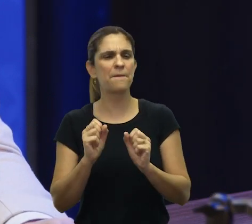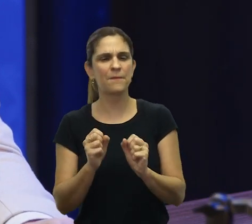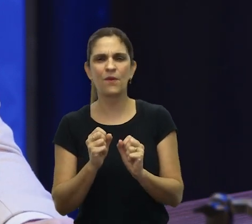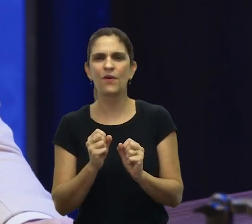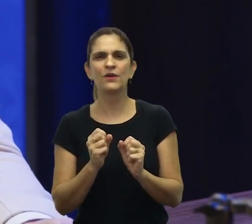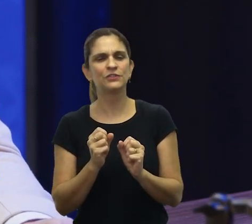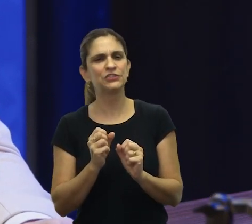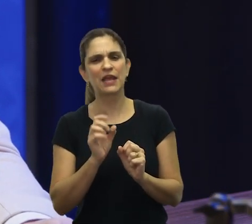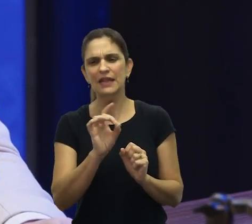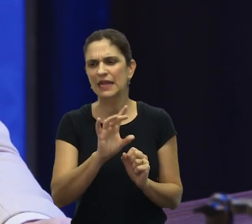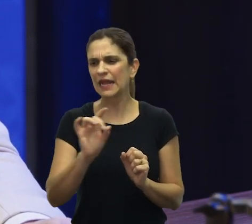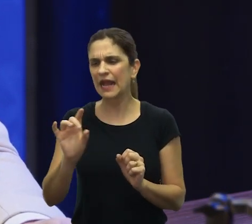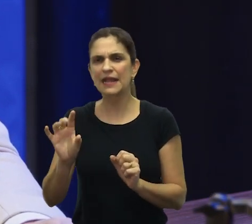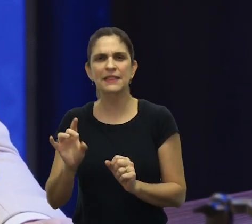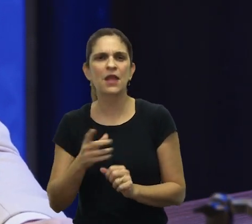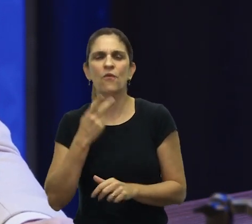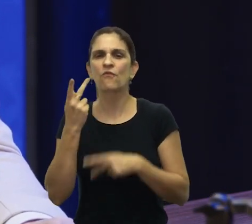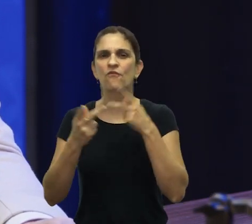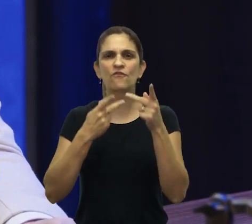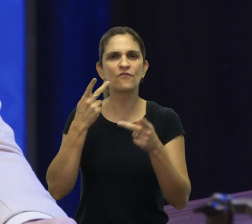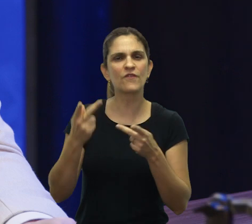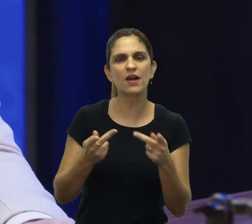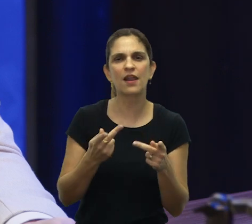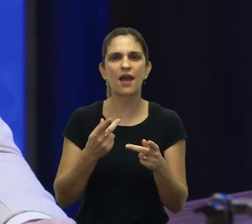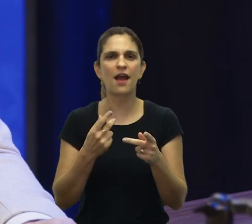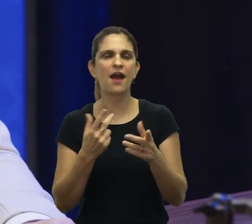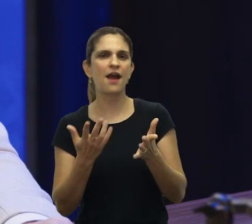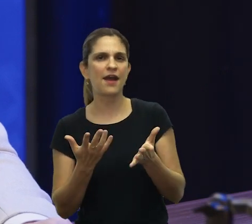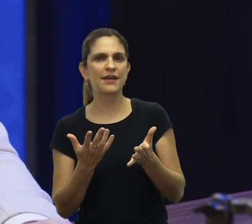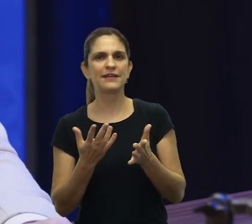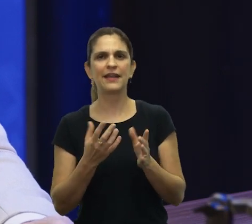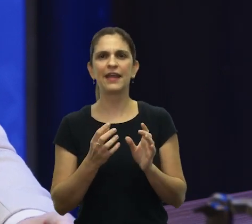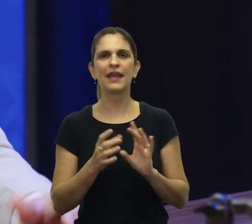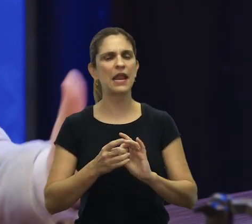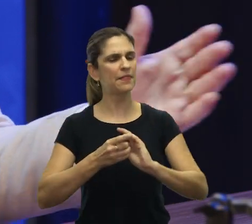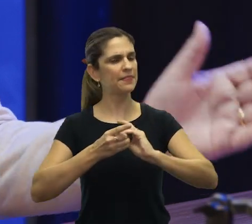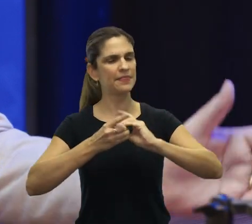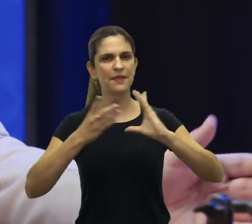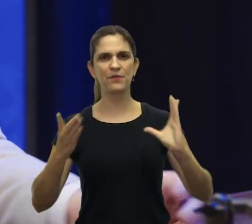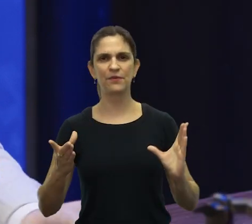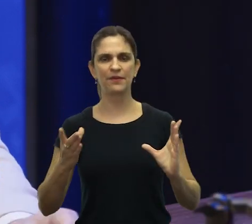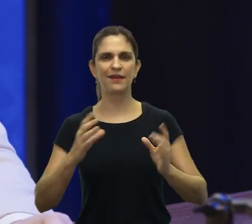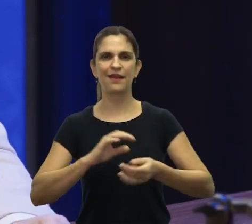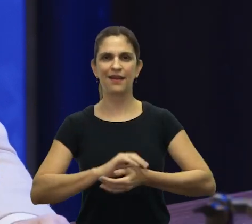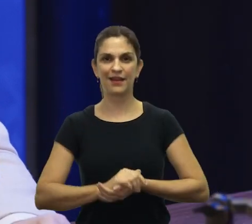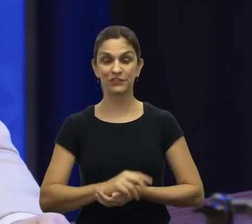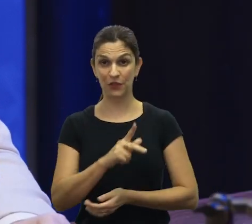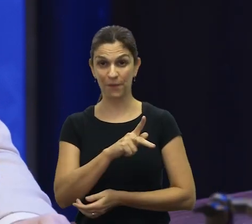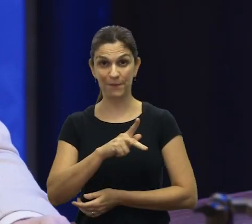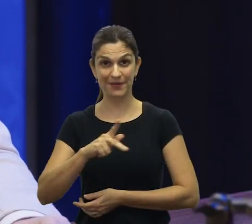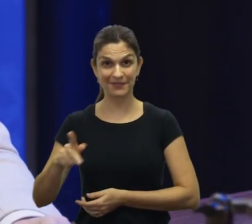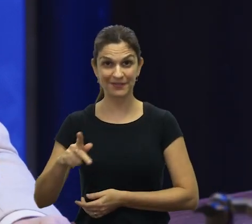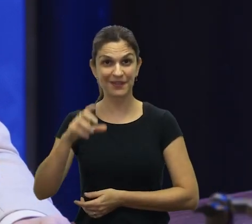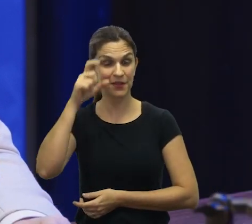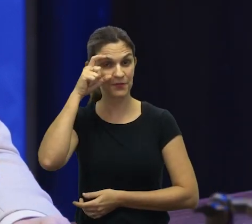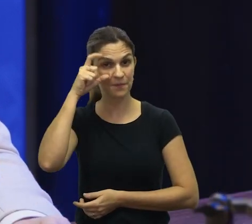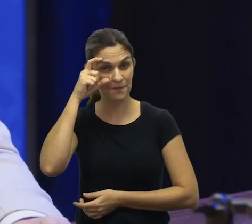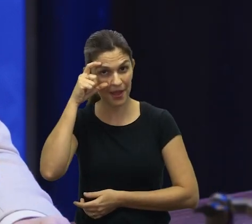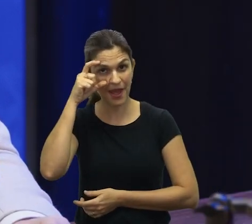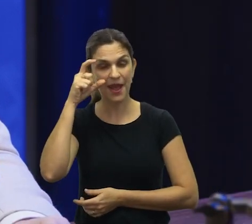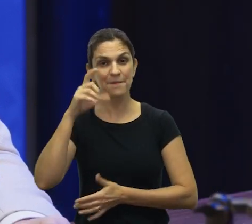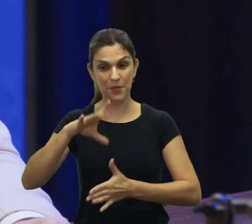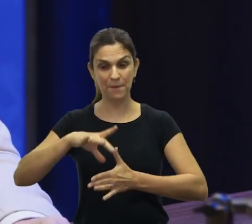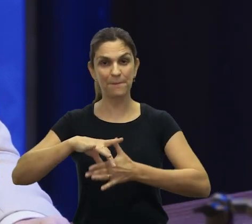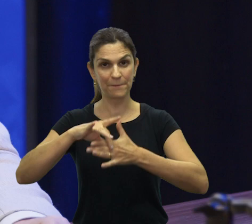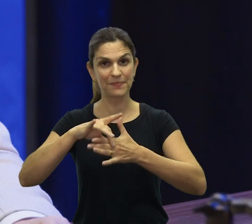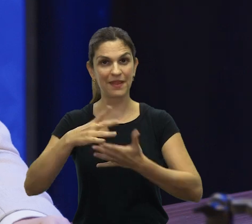o Juari, depois amanhã fala o Pitu, no outro dia fala o Flávio Cabalmi. Conseguimos fazer o presidente da Câmara, que é o presidente Pape, que